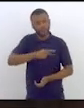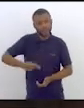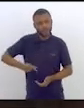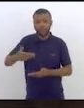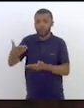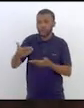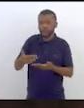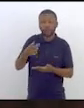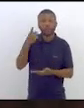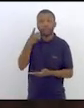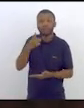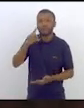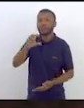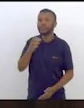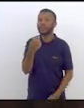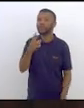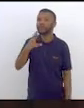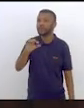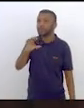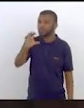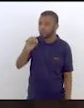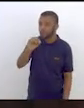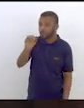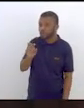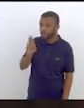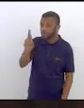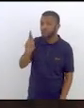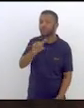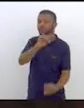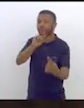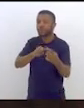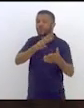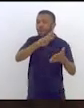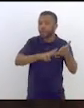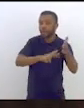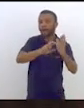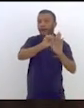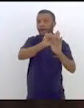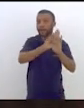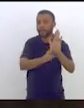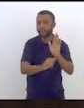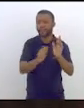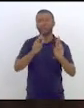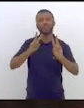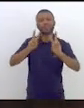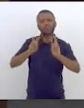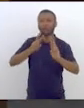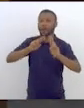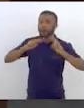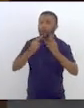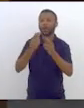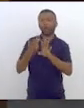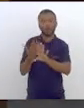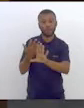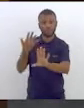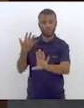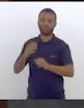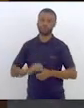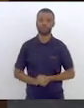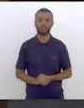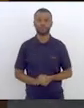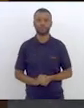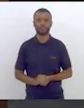Eurico Júnior para fazer a leitura da ata da sessão anterior senhora presidente